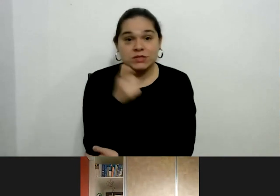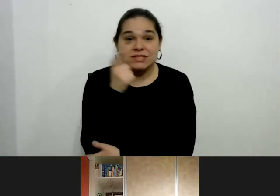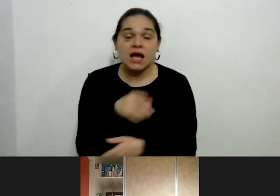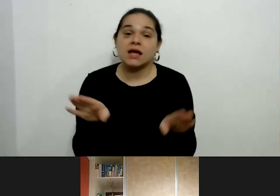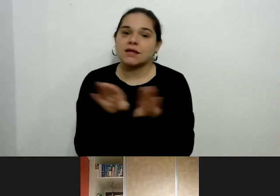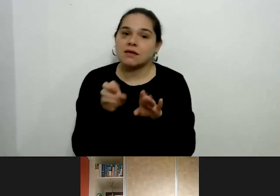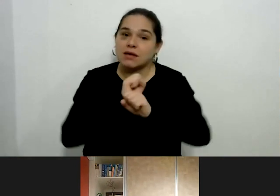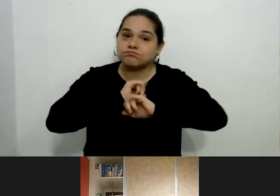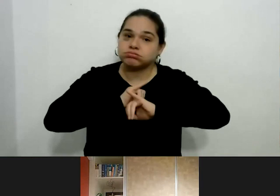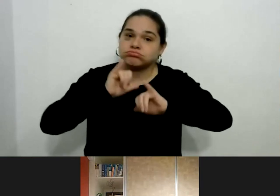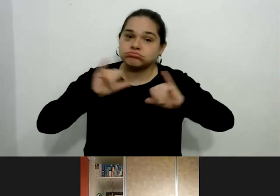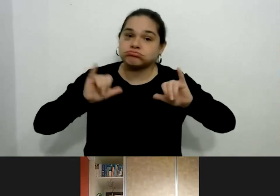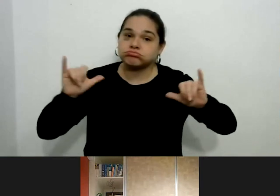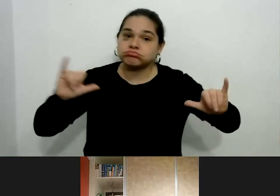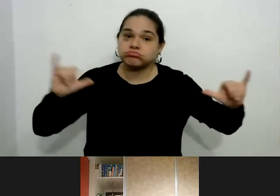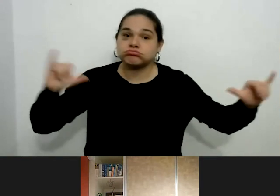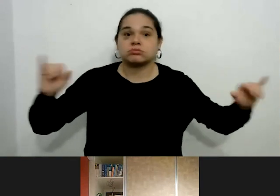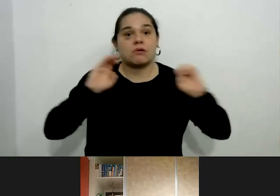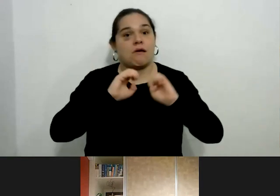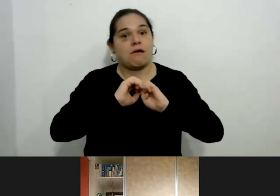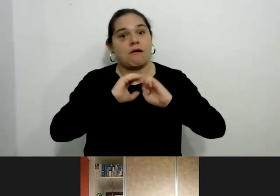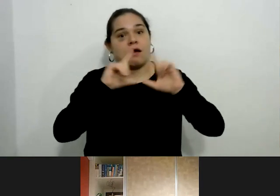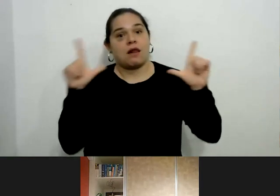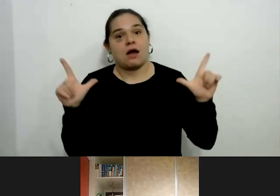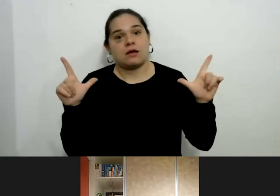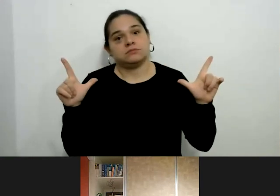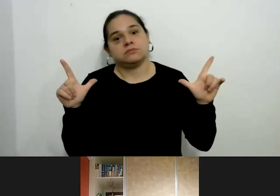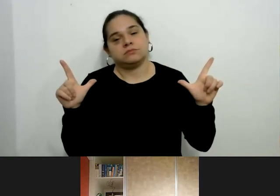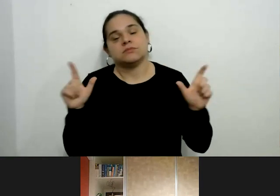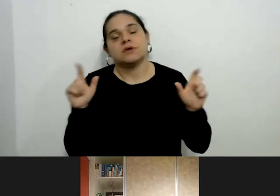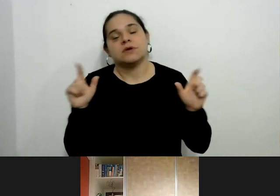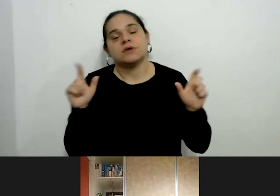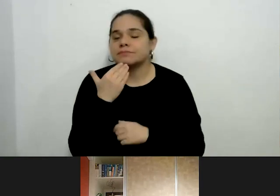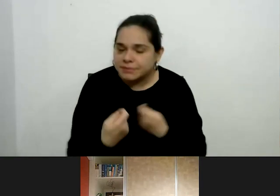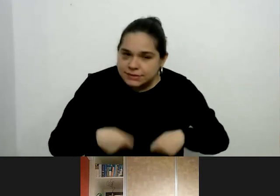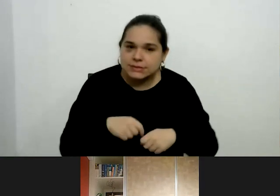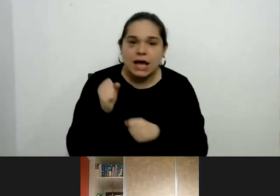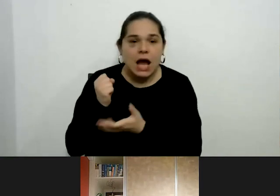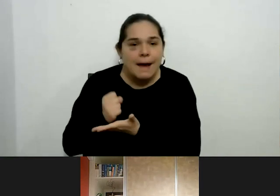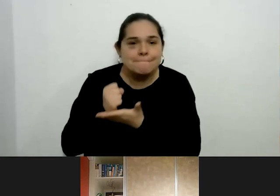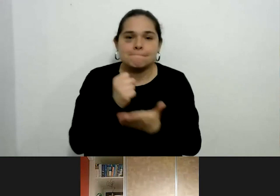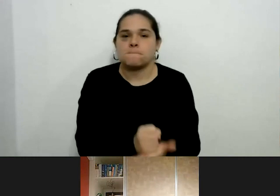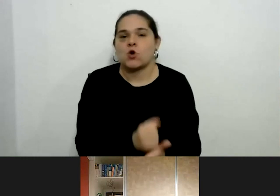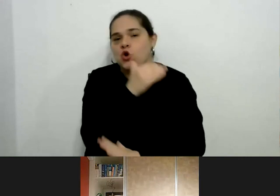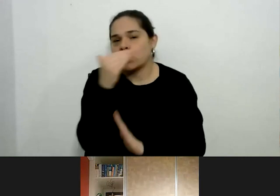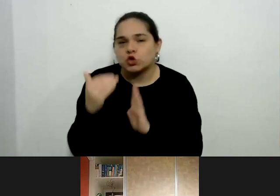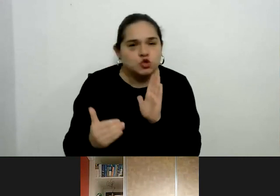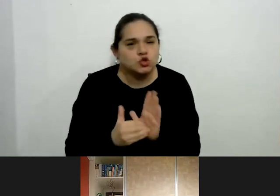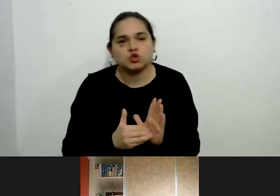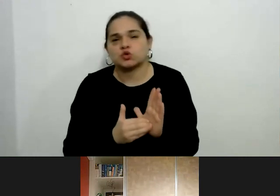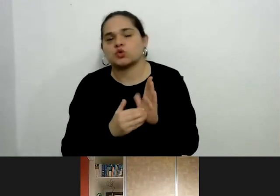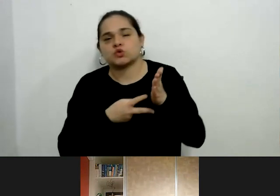difundir mais a informação e com certeza a gente vai precisar de todo o apoio teu, da Gilce, de todo o nosso amparato aí do